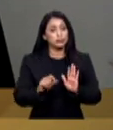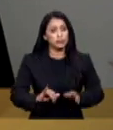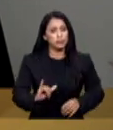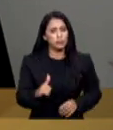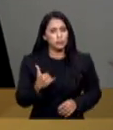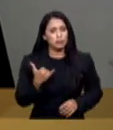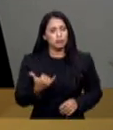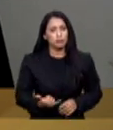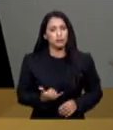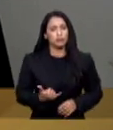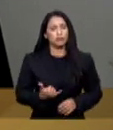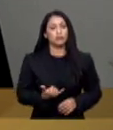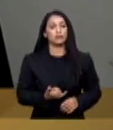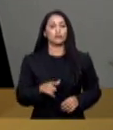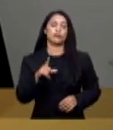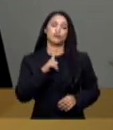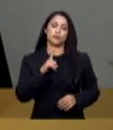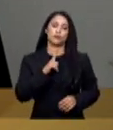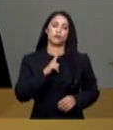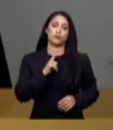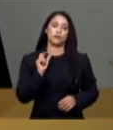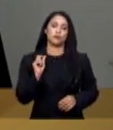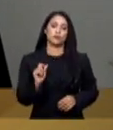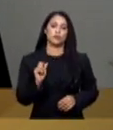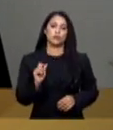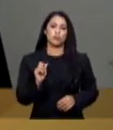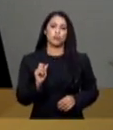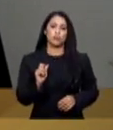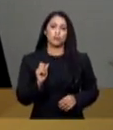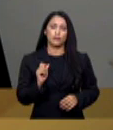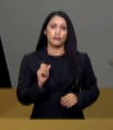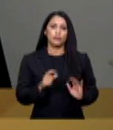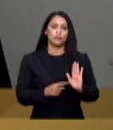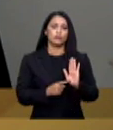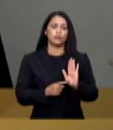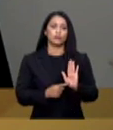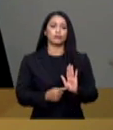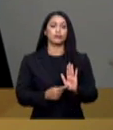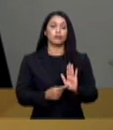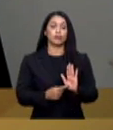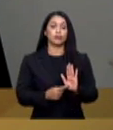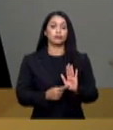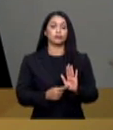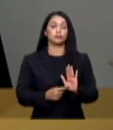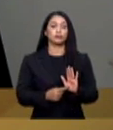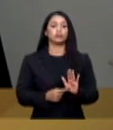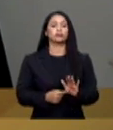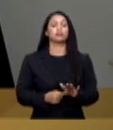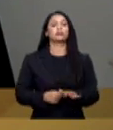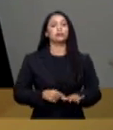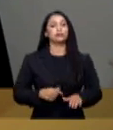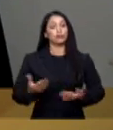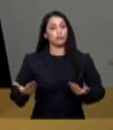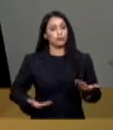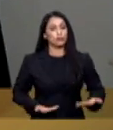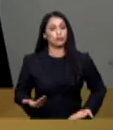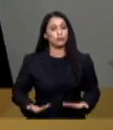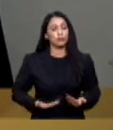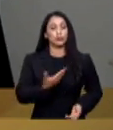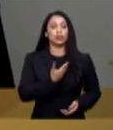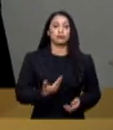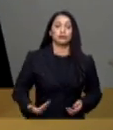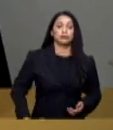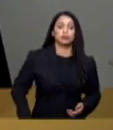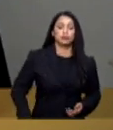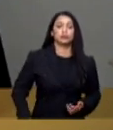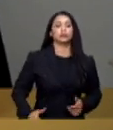autoridade terá os seus atos naquilo que diz respeito com o exercício da função pública ou agente do